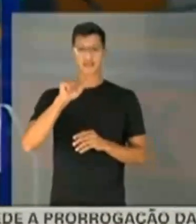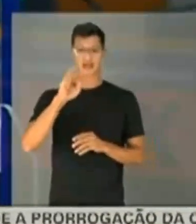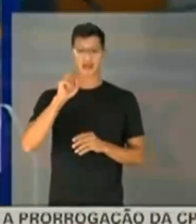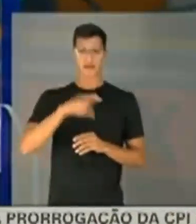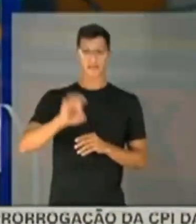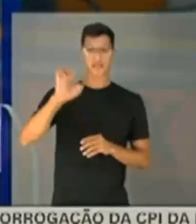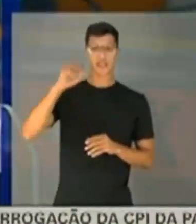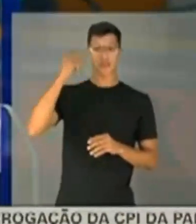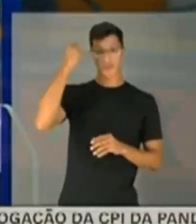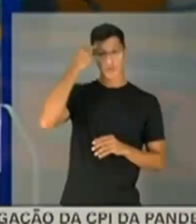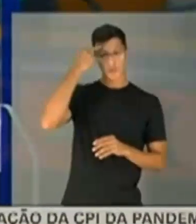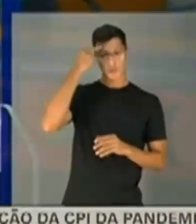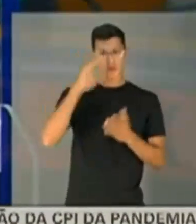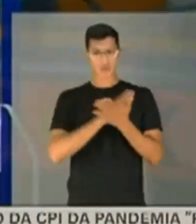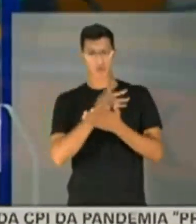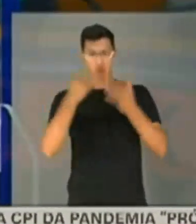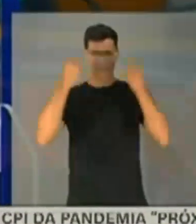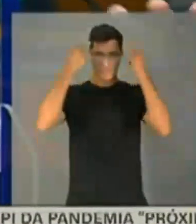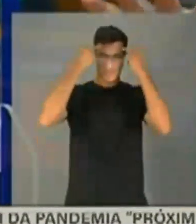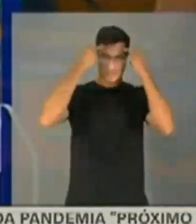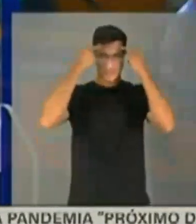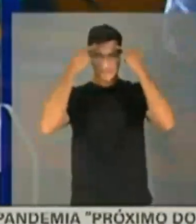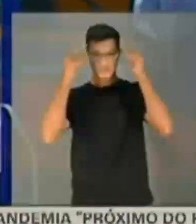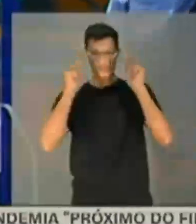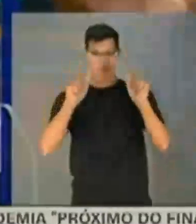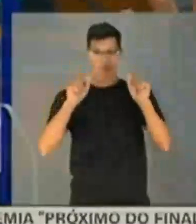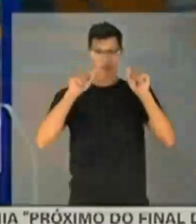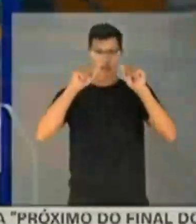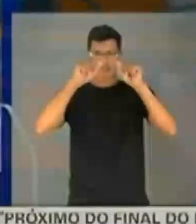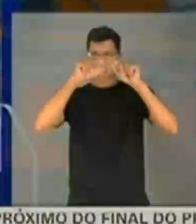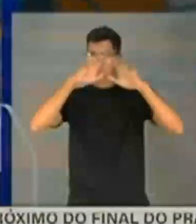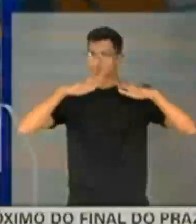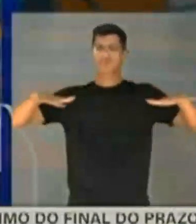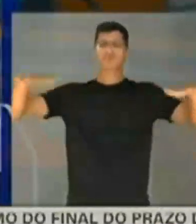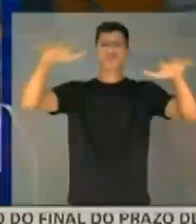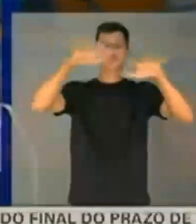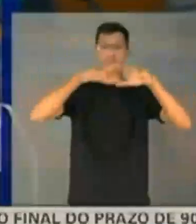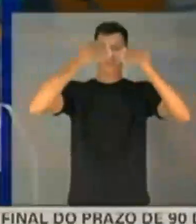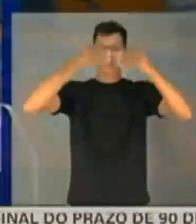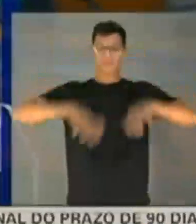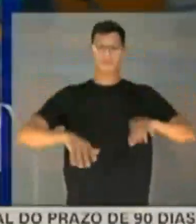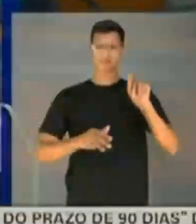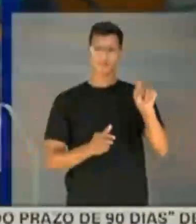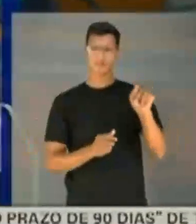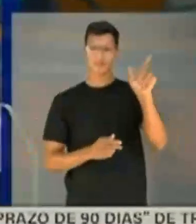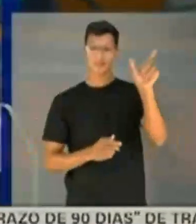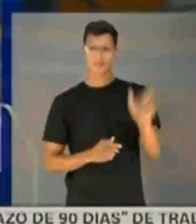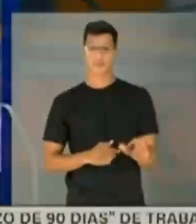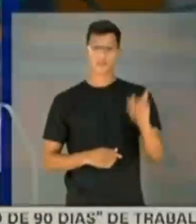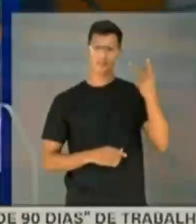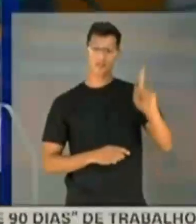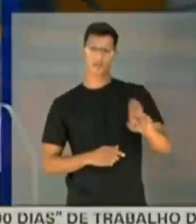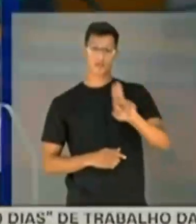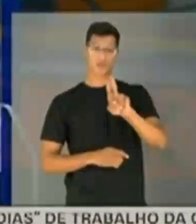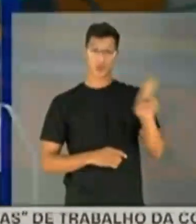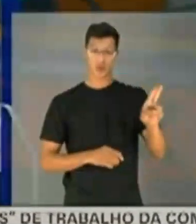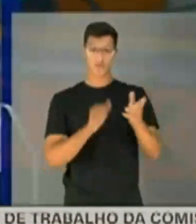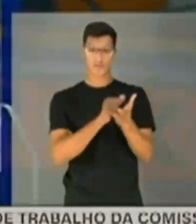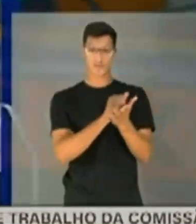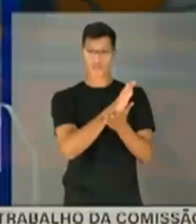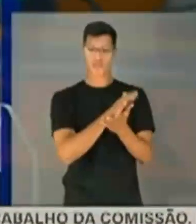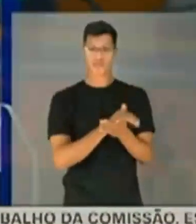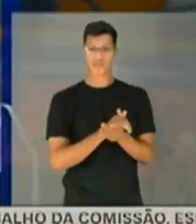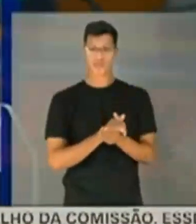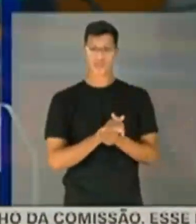pela sua cabeça de alguma forma que essa celeuma toda causada, que inclusive gerou a sua